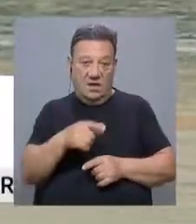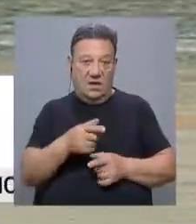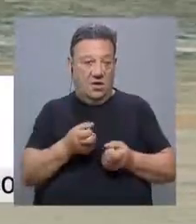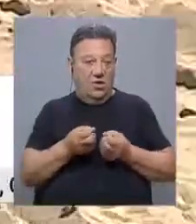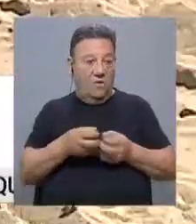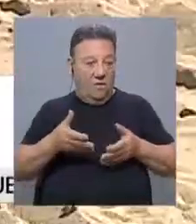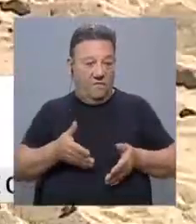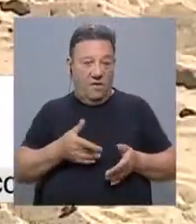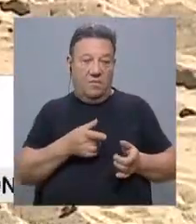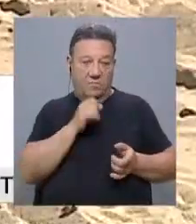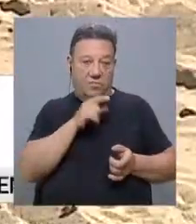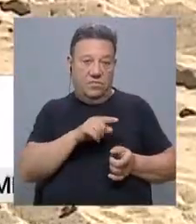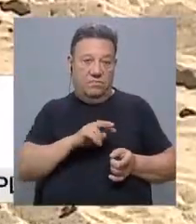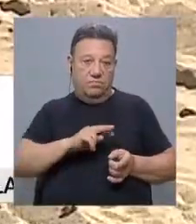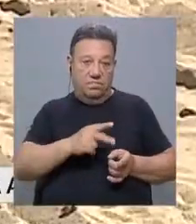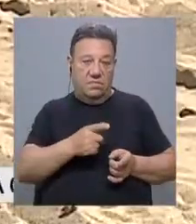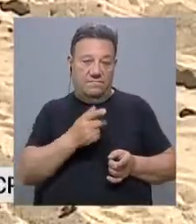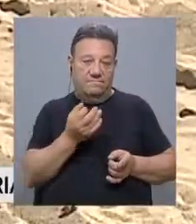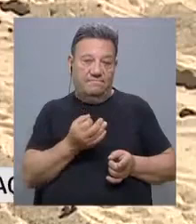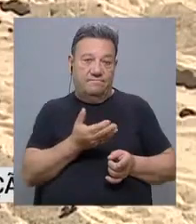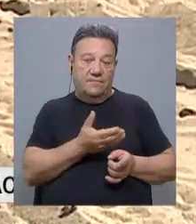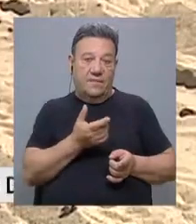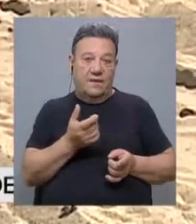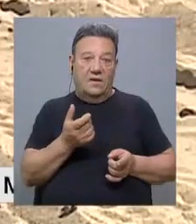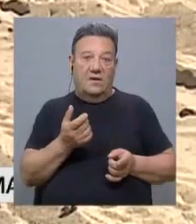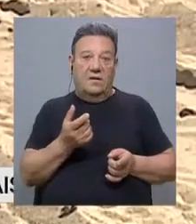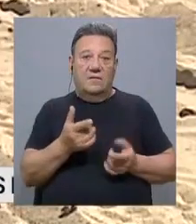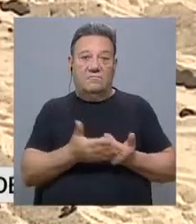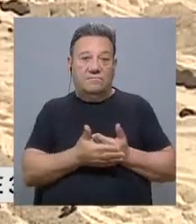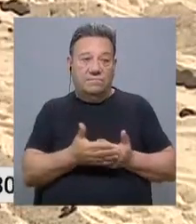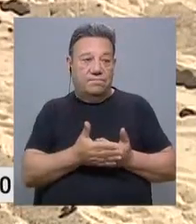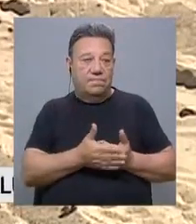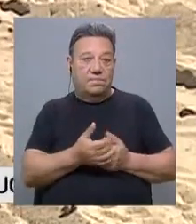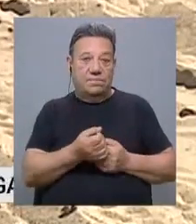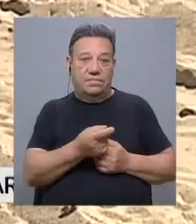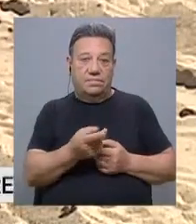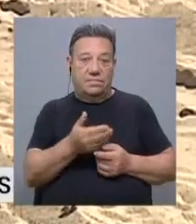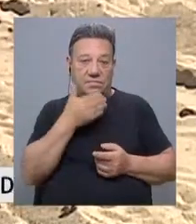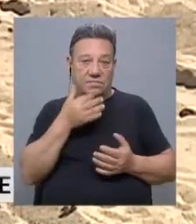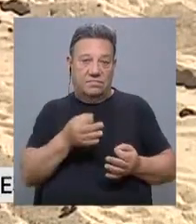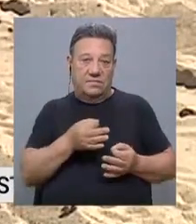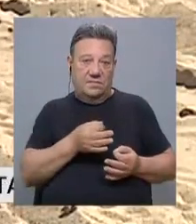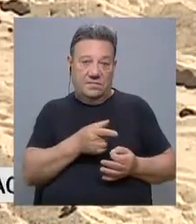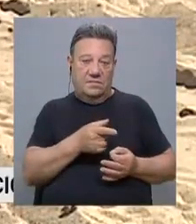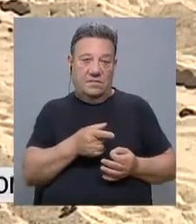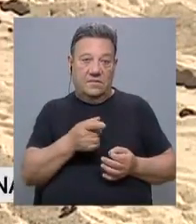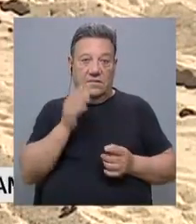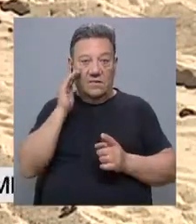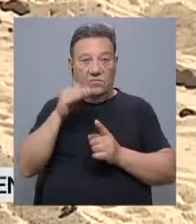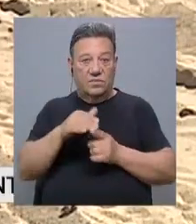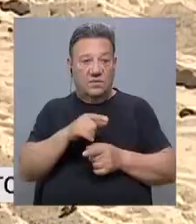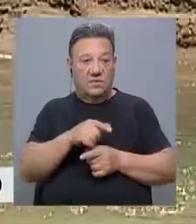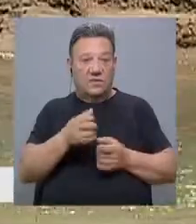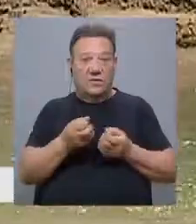desova, podiam ter, de facto, morte precoce, o resultado dessa